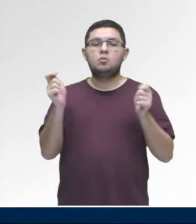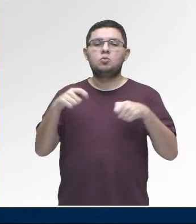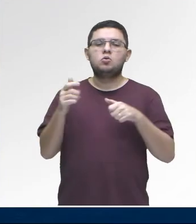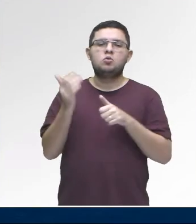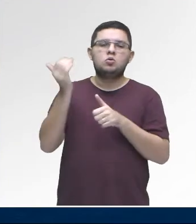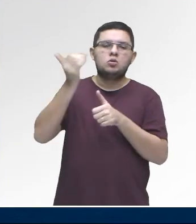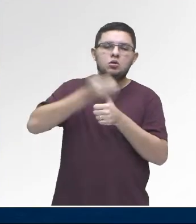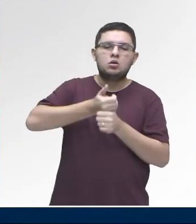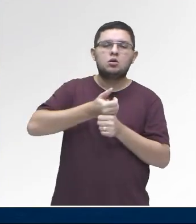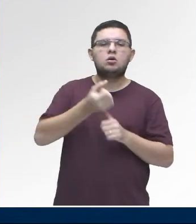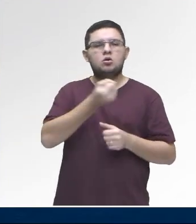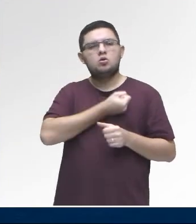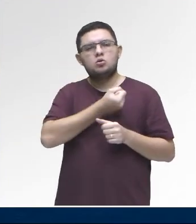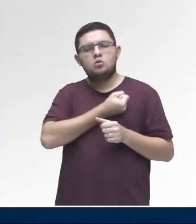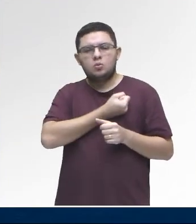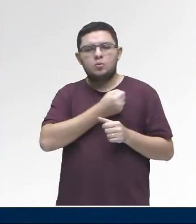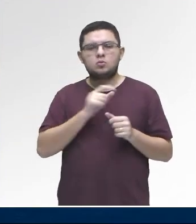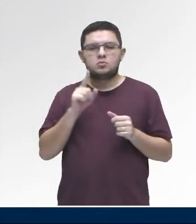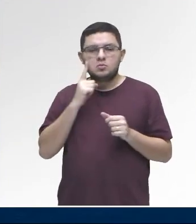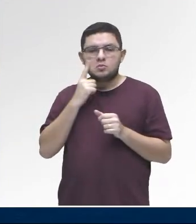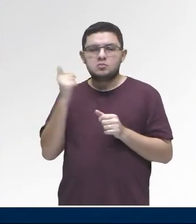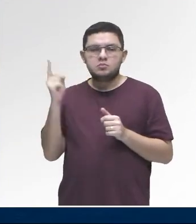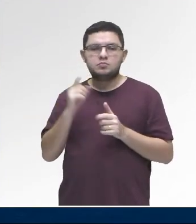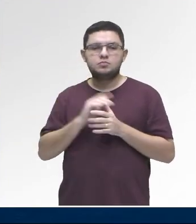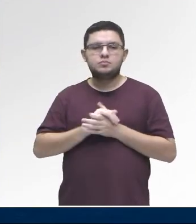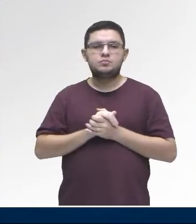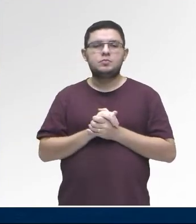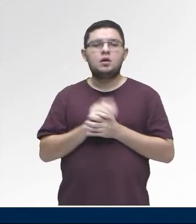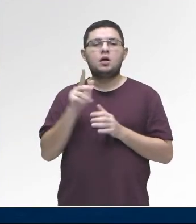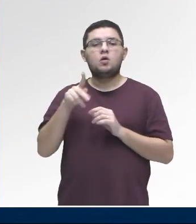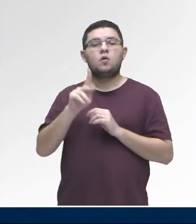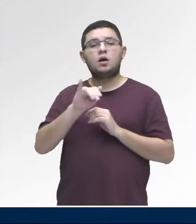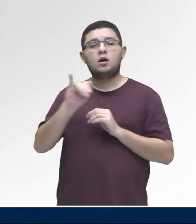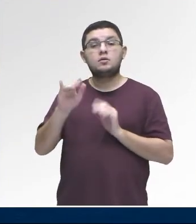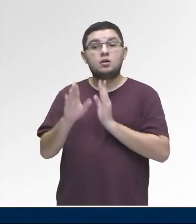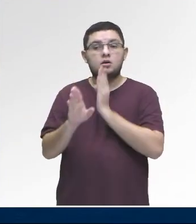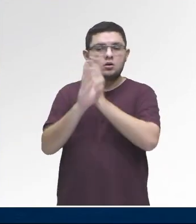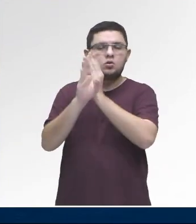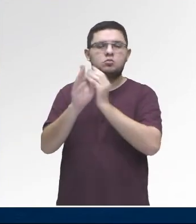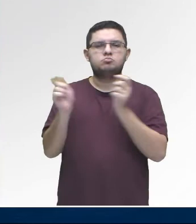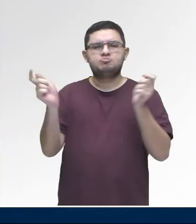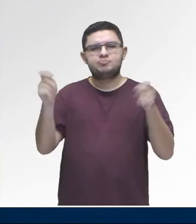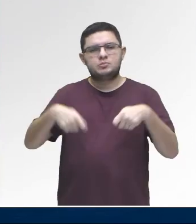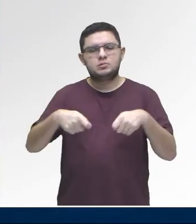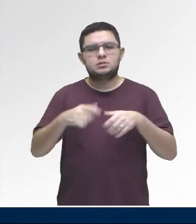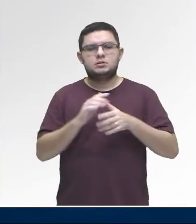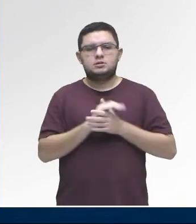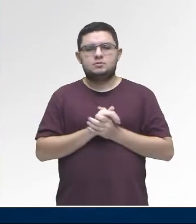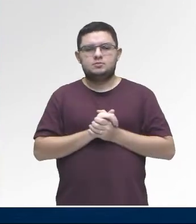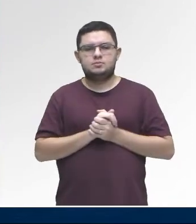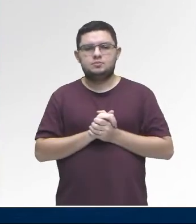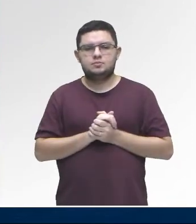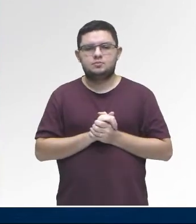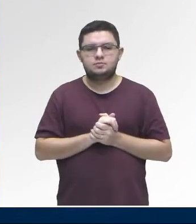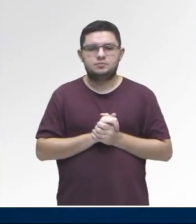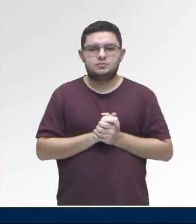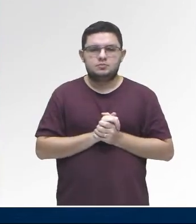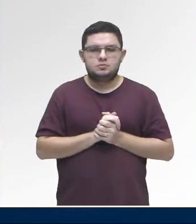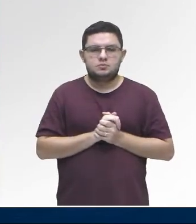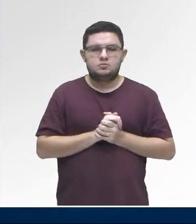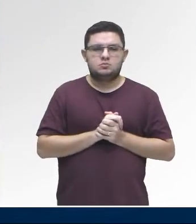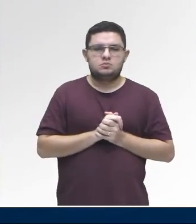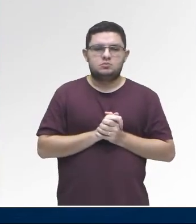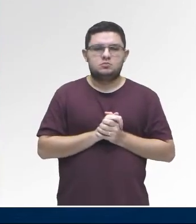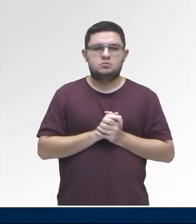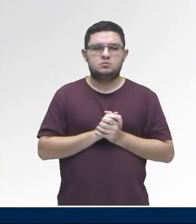de concentração e aí, ó, eu vou encontrar o valor de Ki, que é a constante de